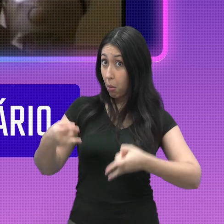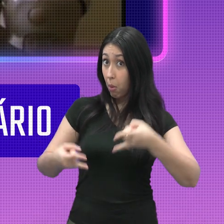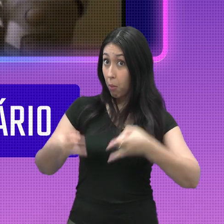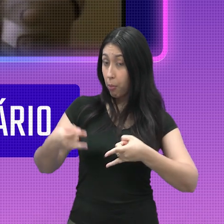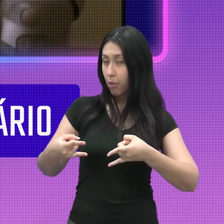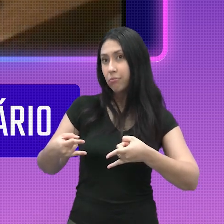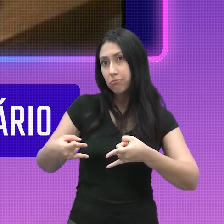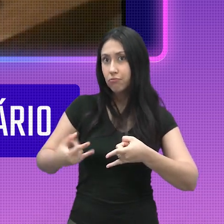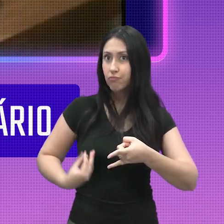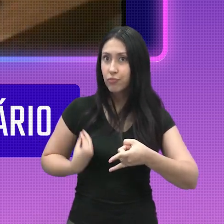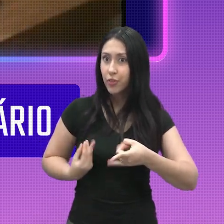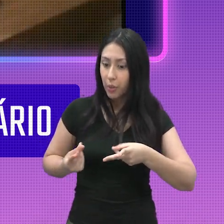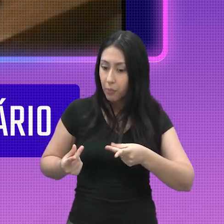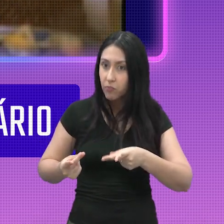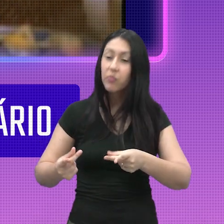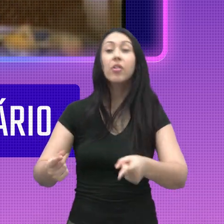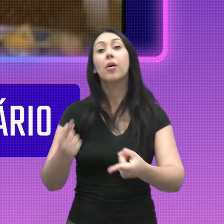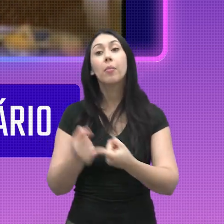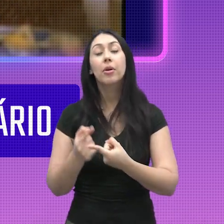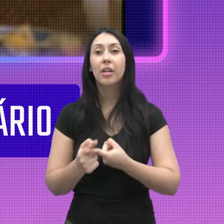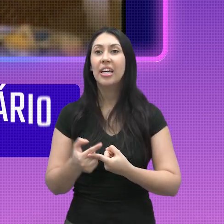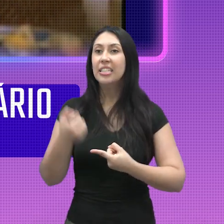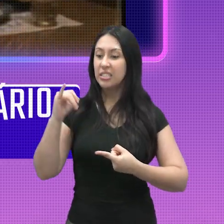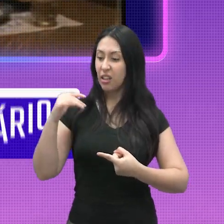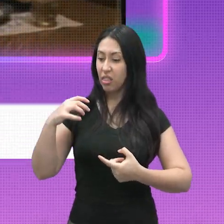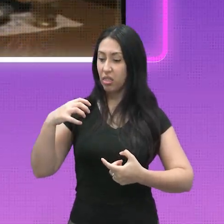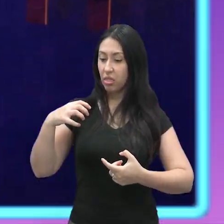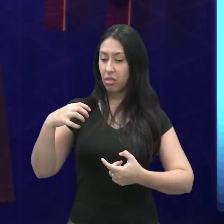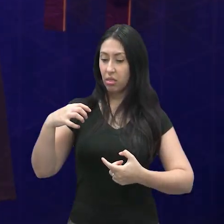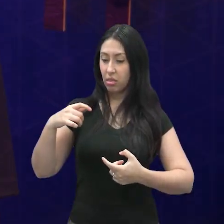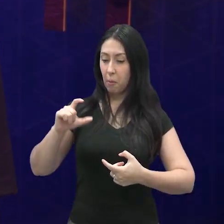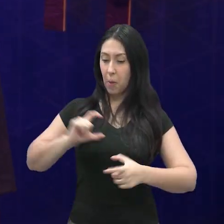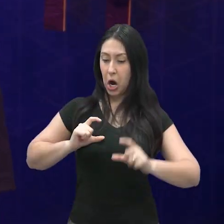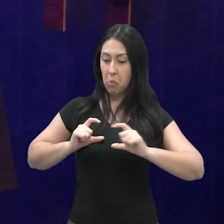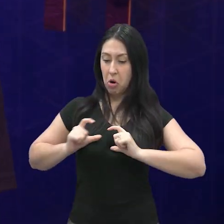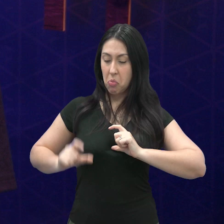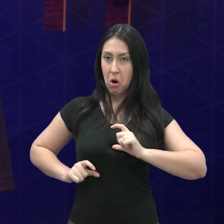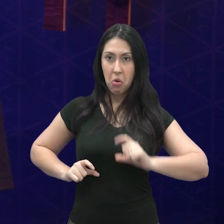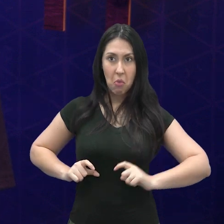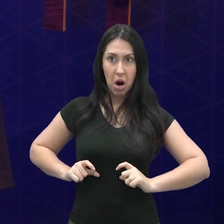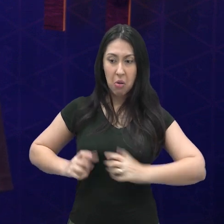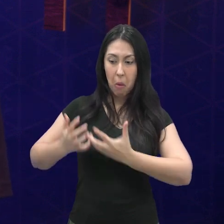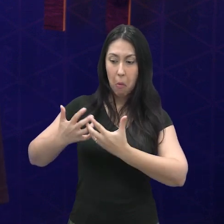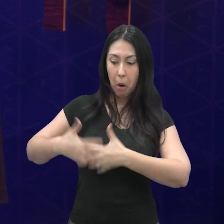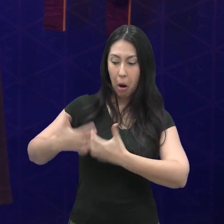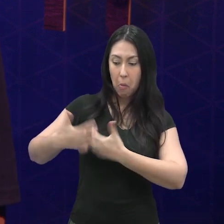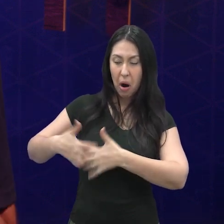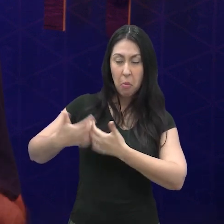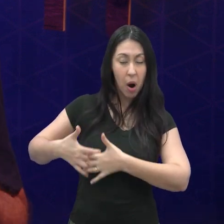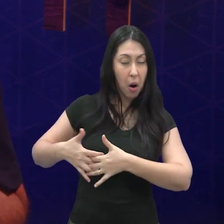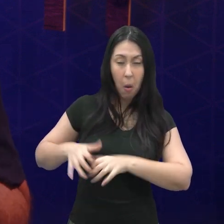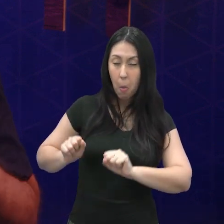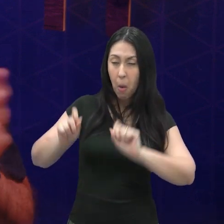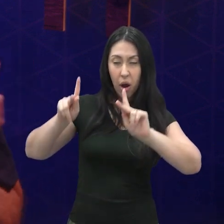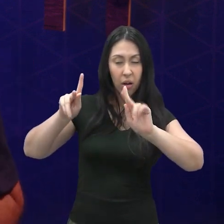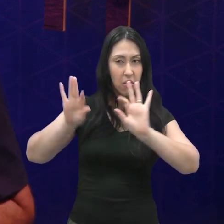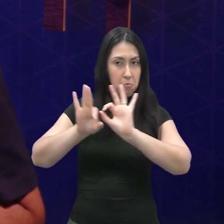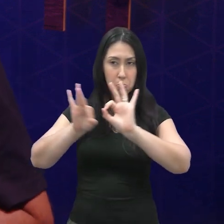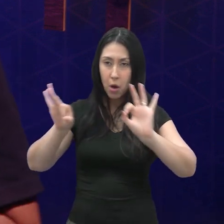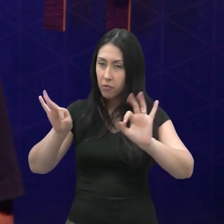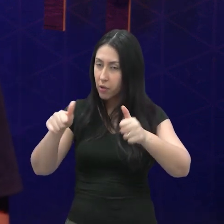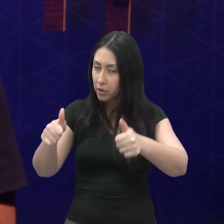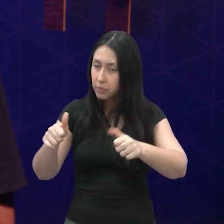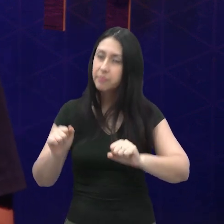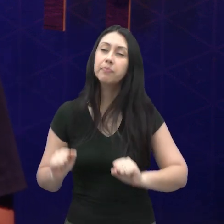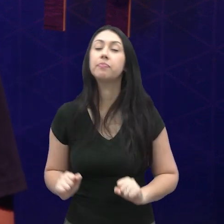que é imortal, enquanto as peças dele tiverem lá funcionando, ele tiver uma bateria, ele funciona,